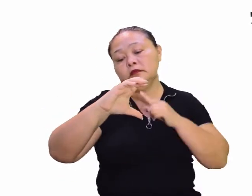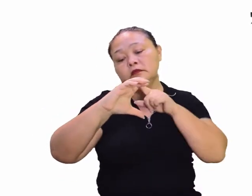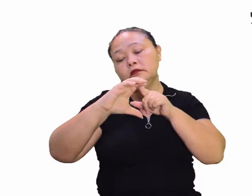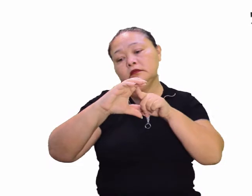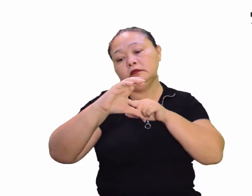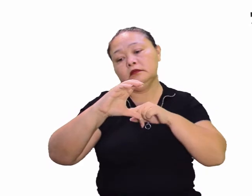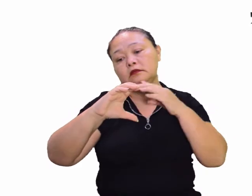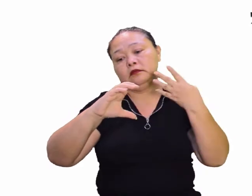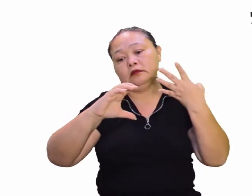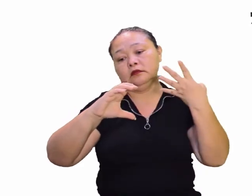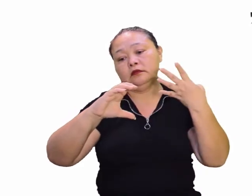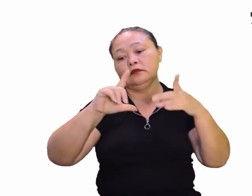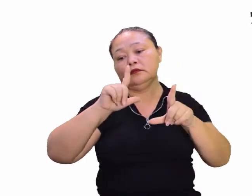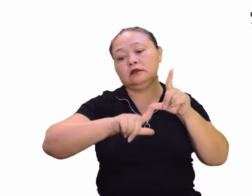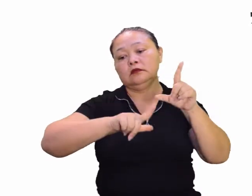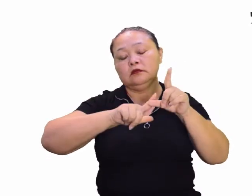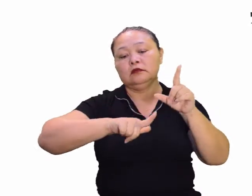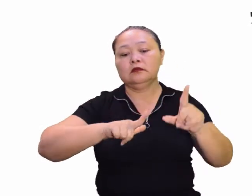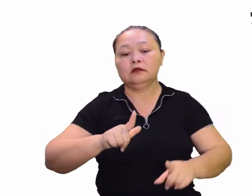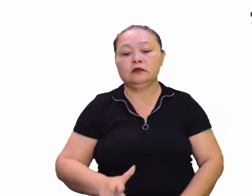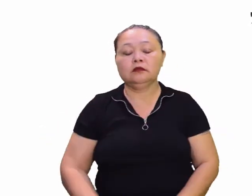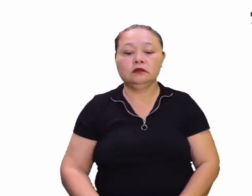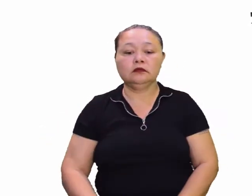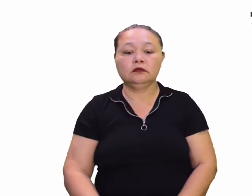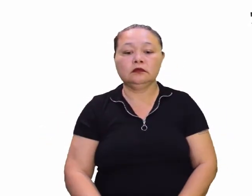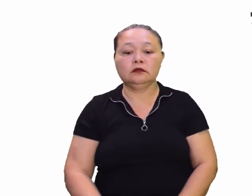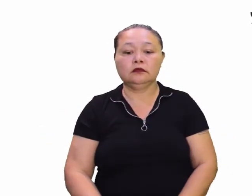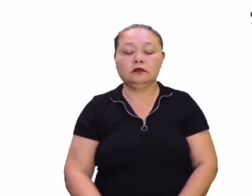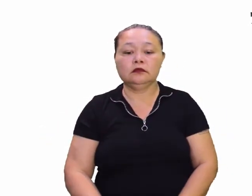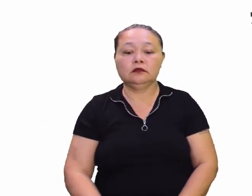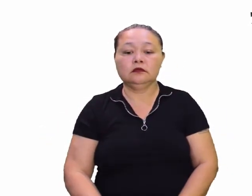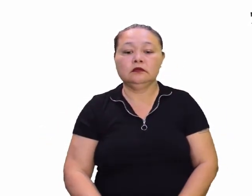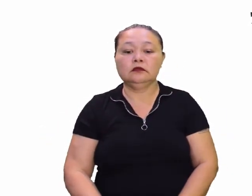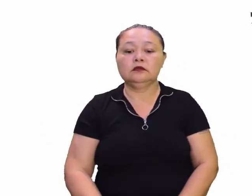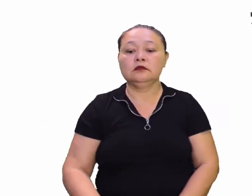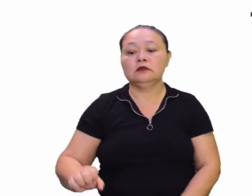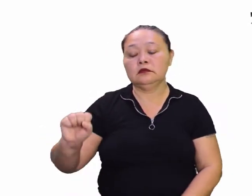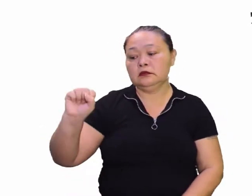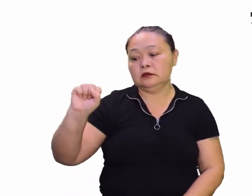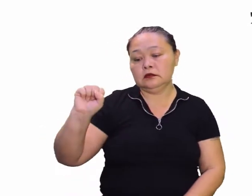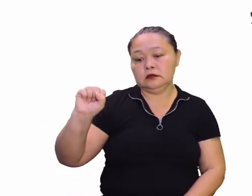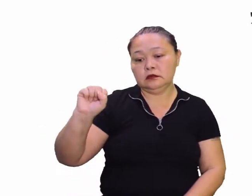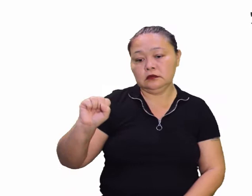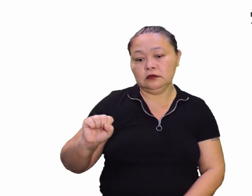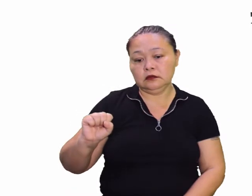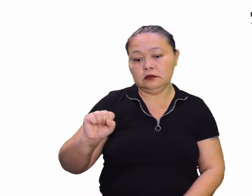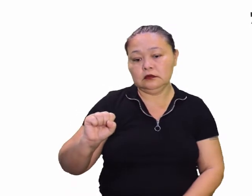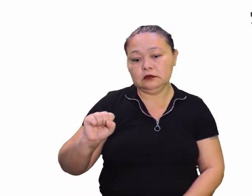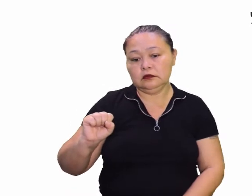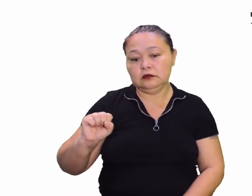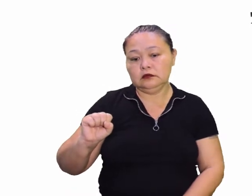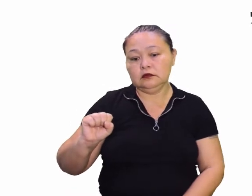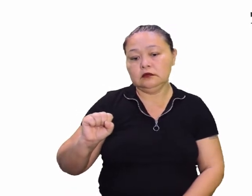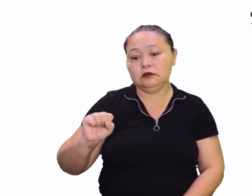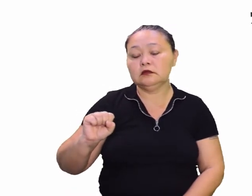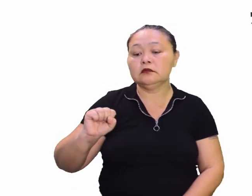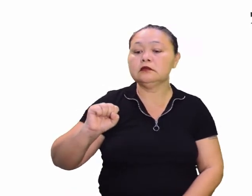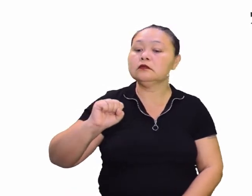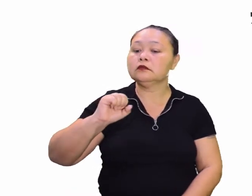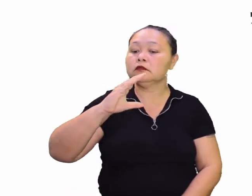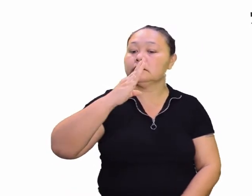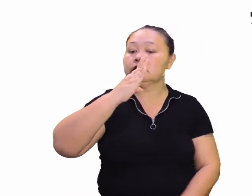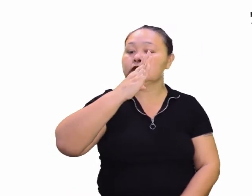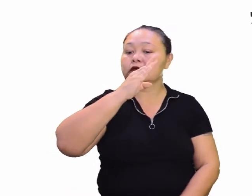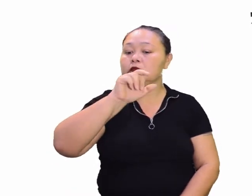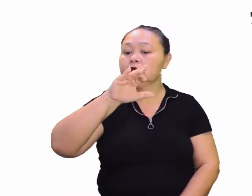pela quarta letra. E o S, né? Muito bem, O S, BRICS. O